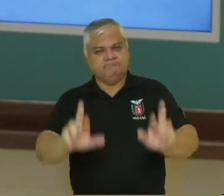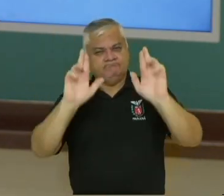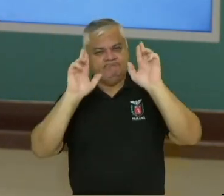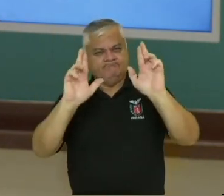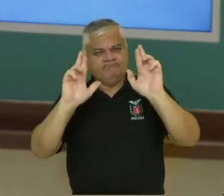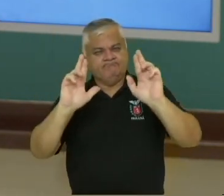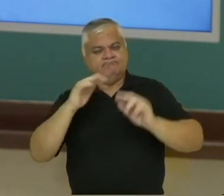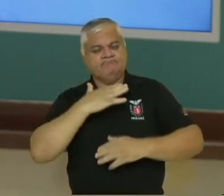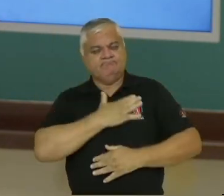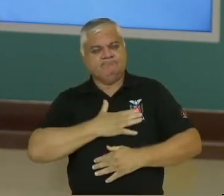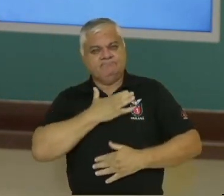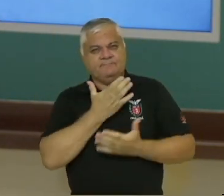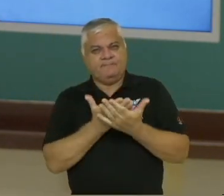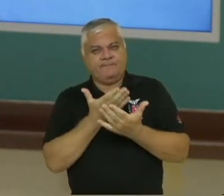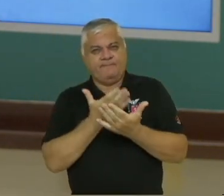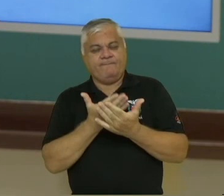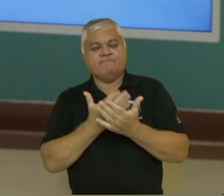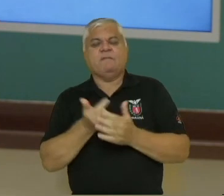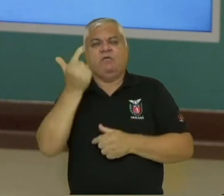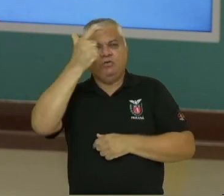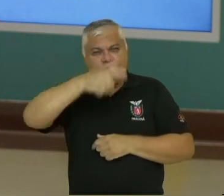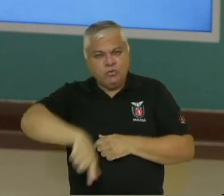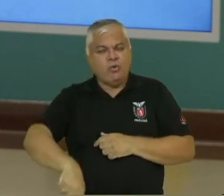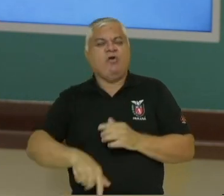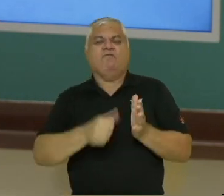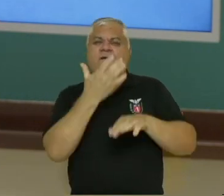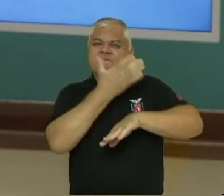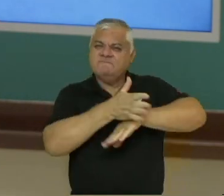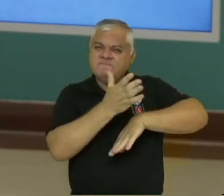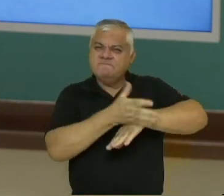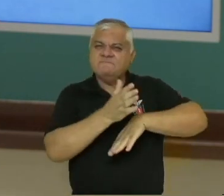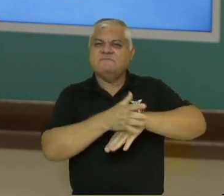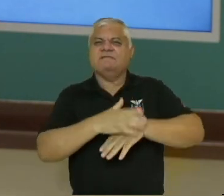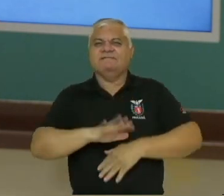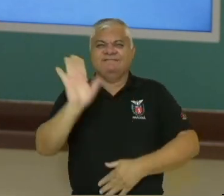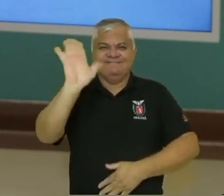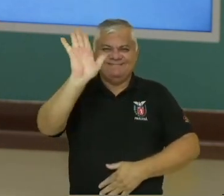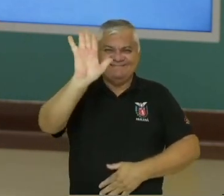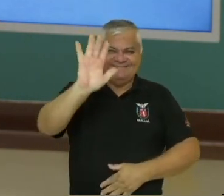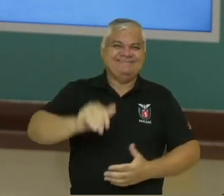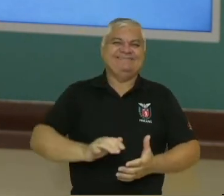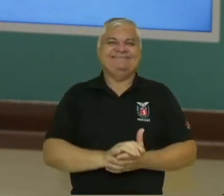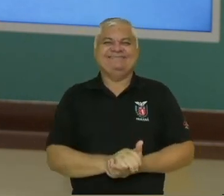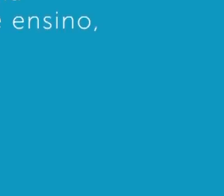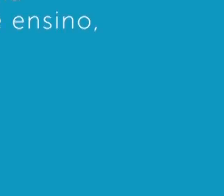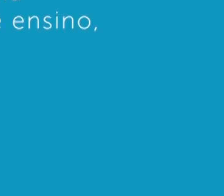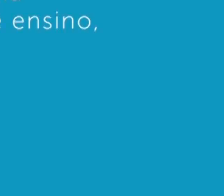gostado da aula aí. Refaçam, como eu disse, os exercícios e até mais!